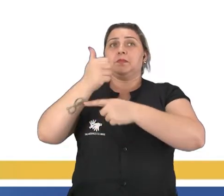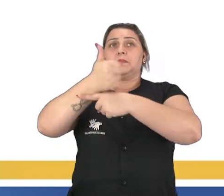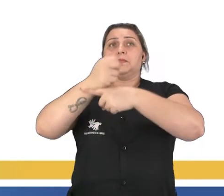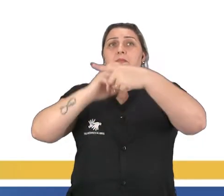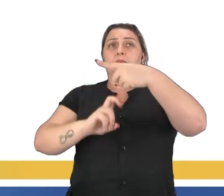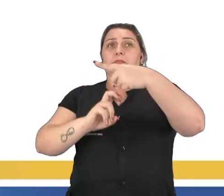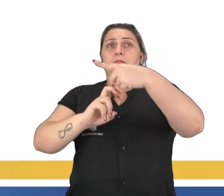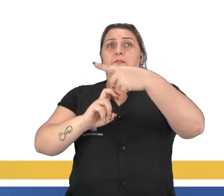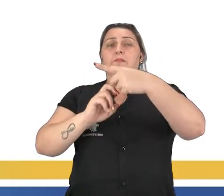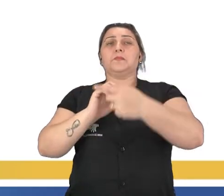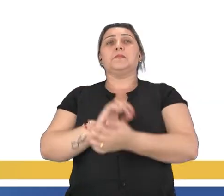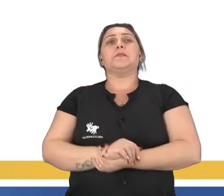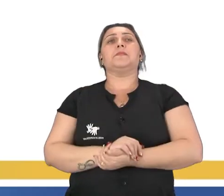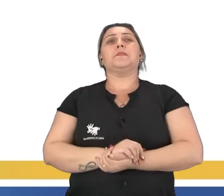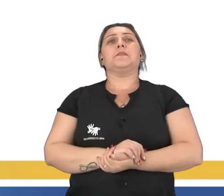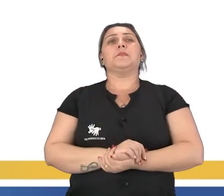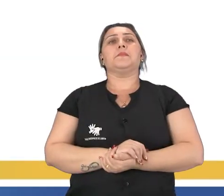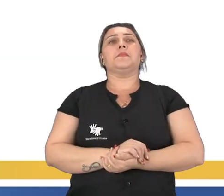1/5 e 2/10.